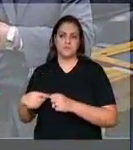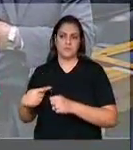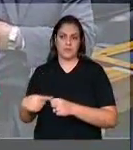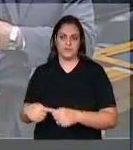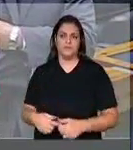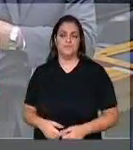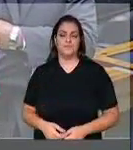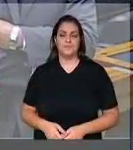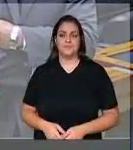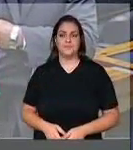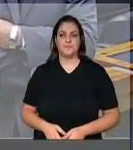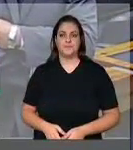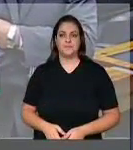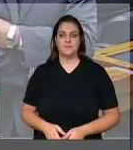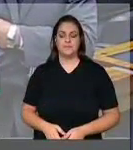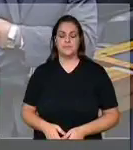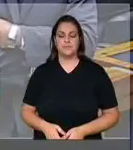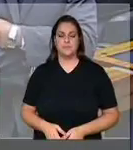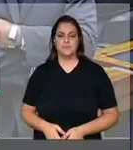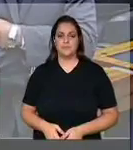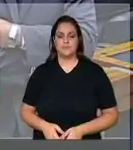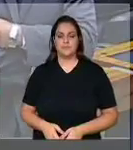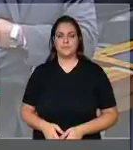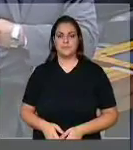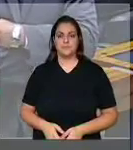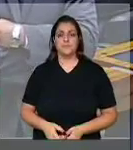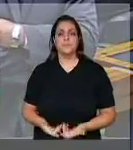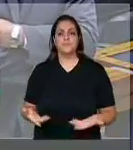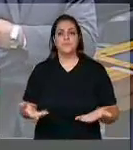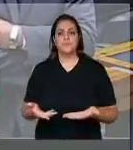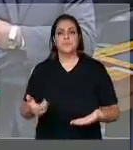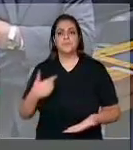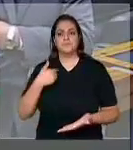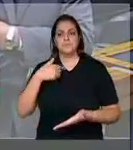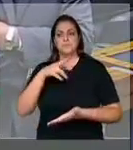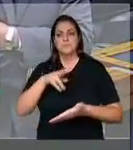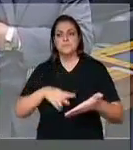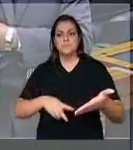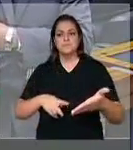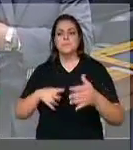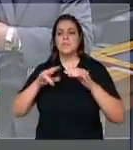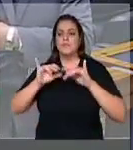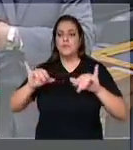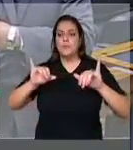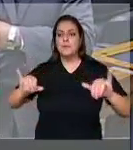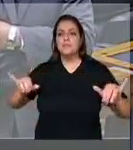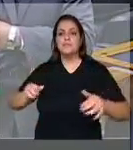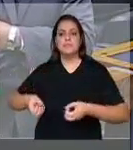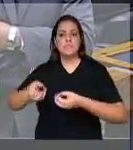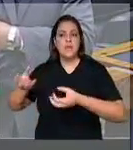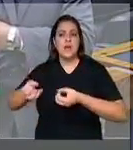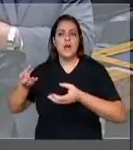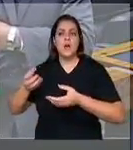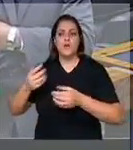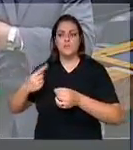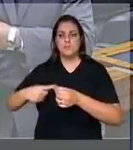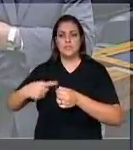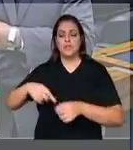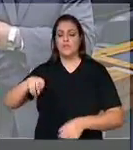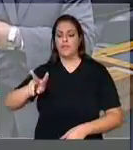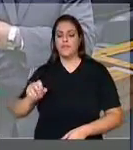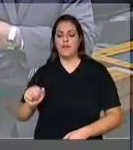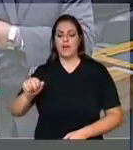eu gostaria de passar aqui ao Brasil alguns dados sobre a nossa comunidade de Nova Prata. Nova Prata hoje